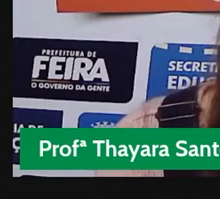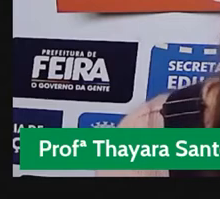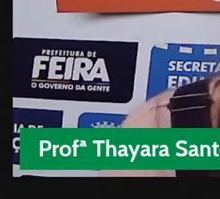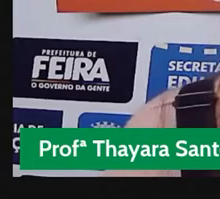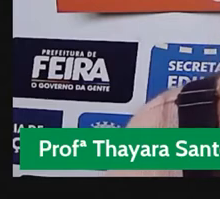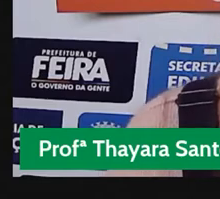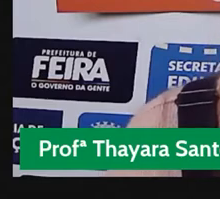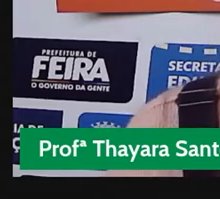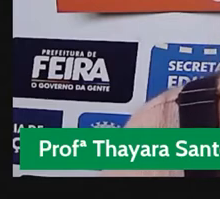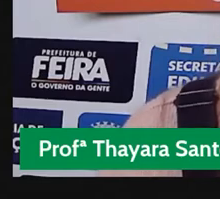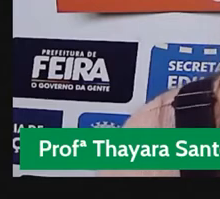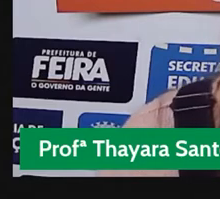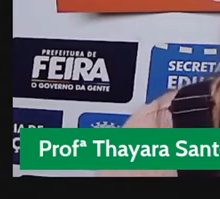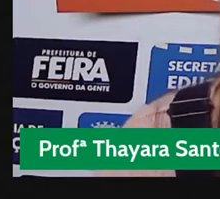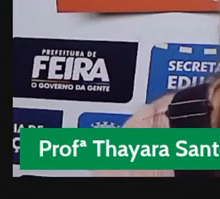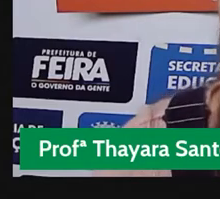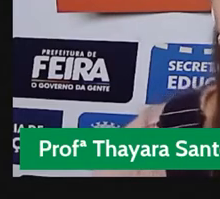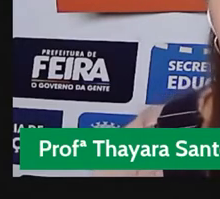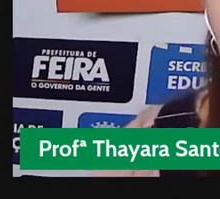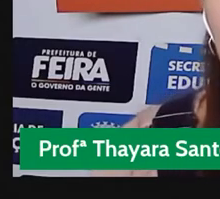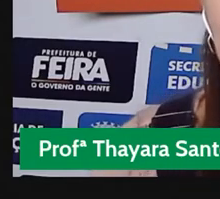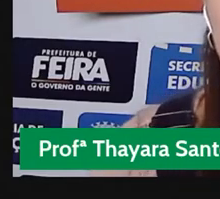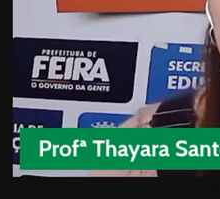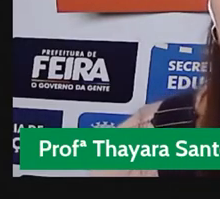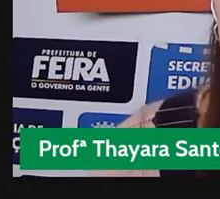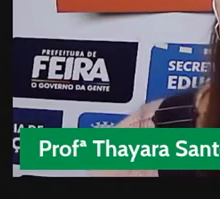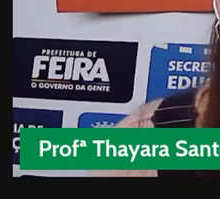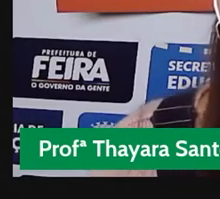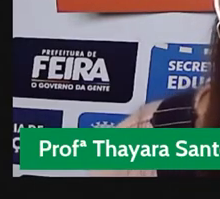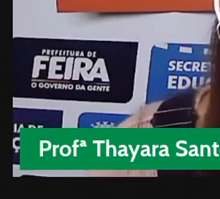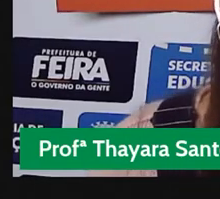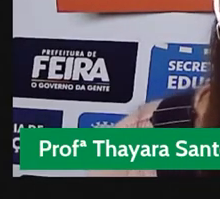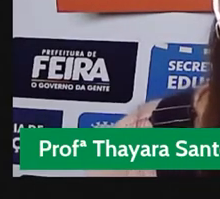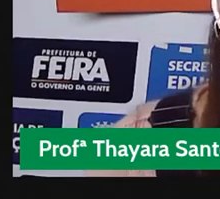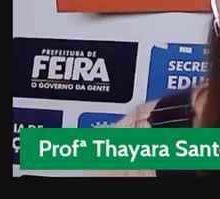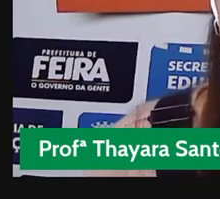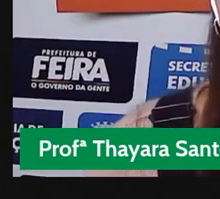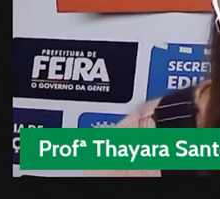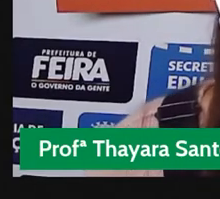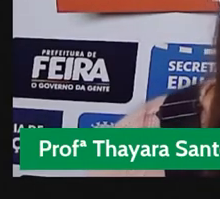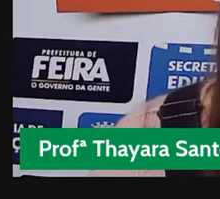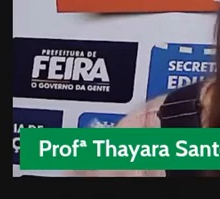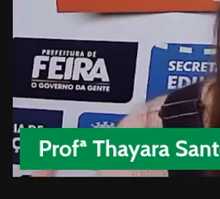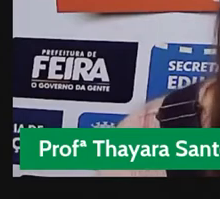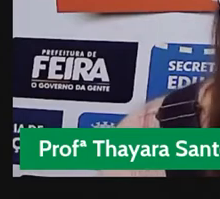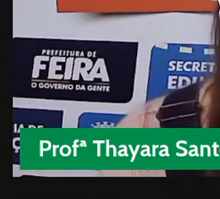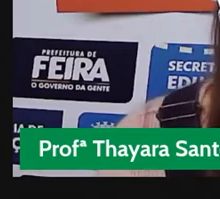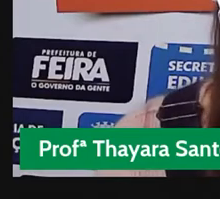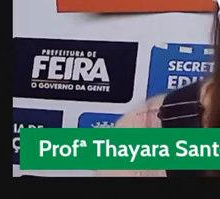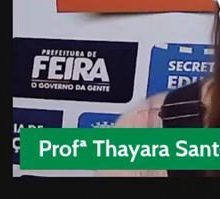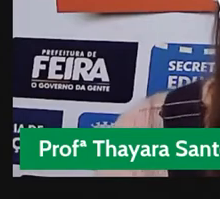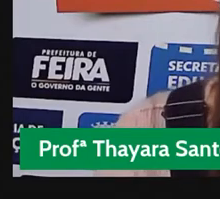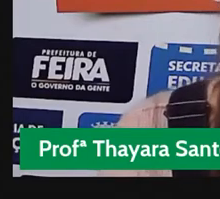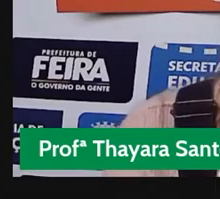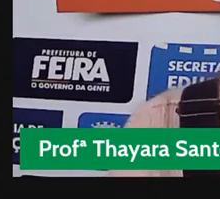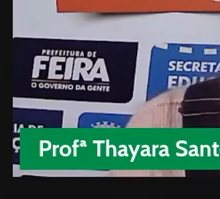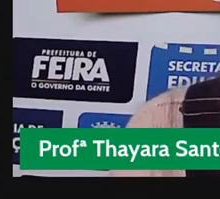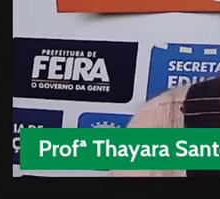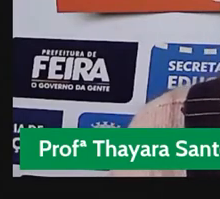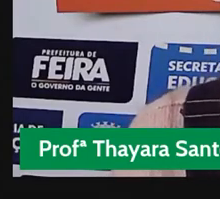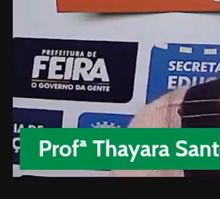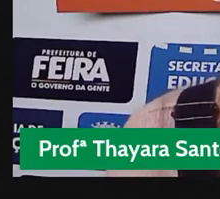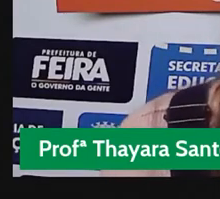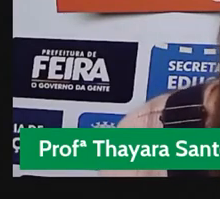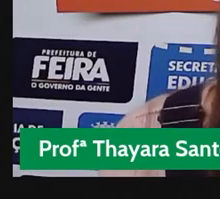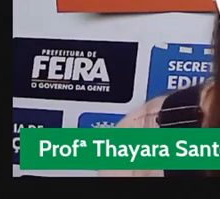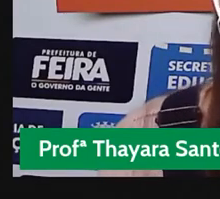relembrar o que a gente viu na aula anterior então não anterior a gente viu que essa expressão do equilíbrio